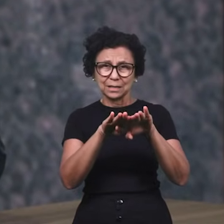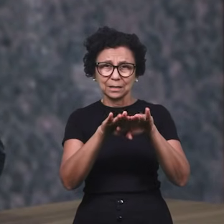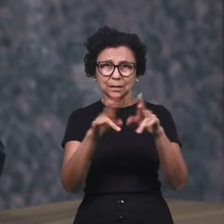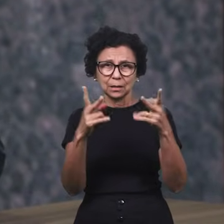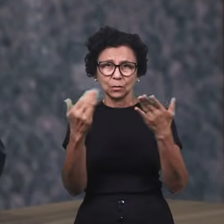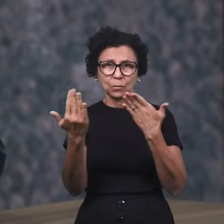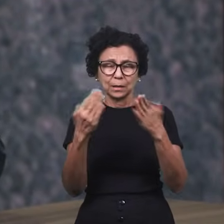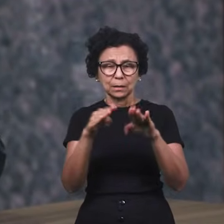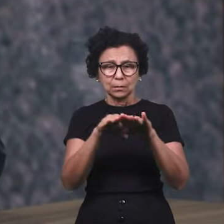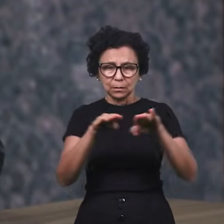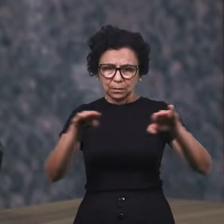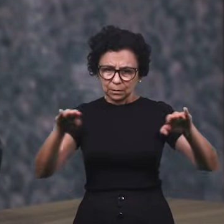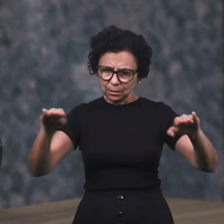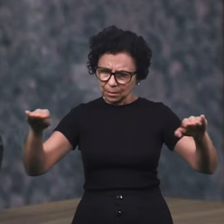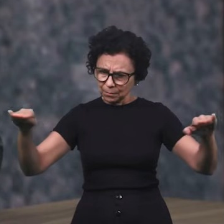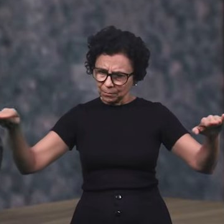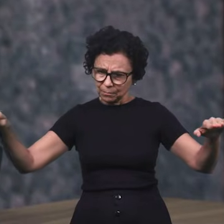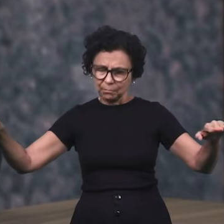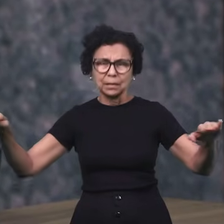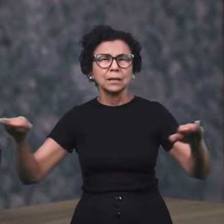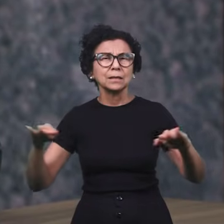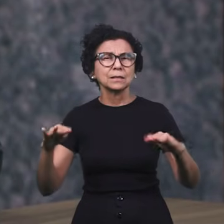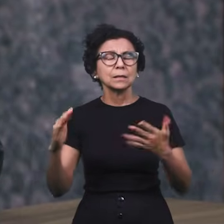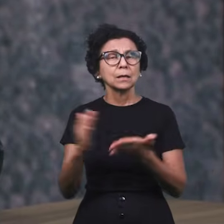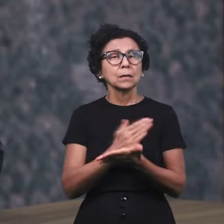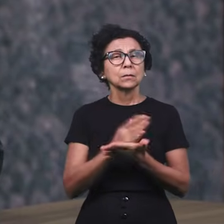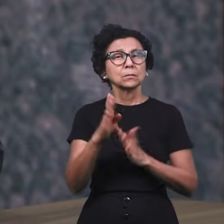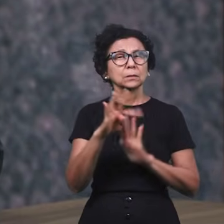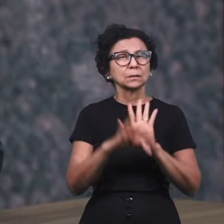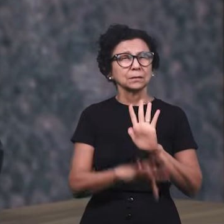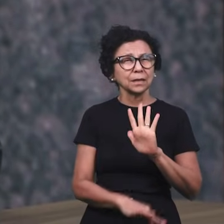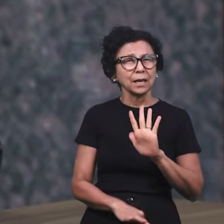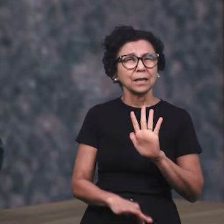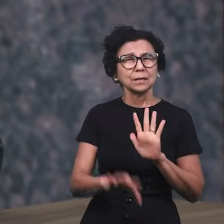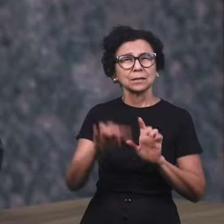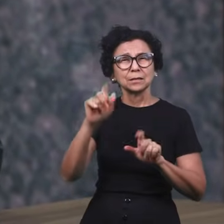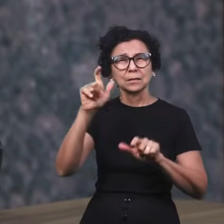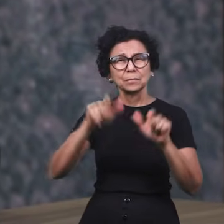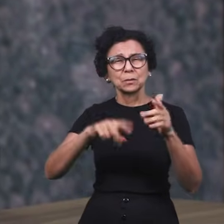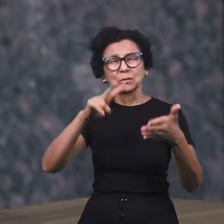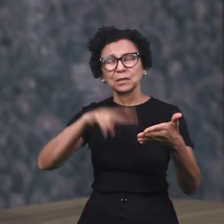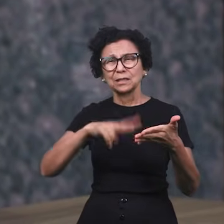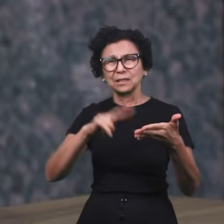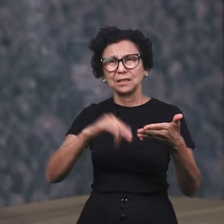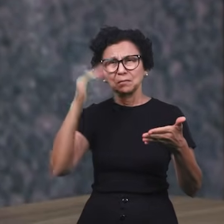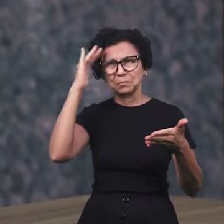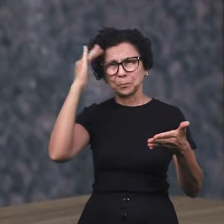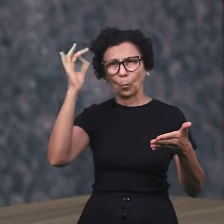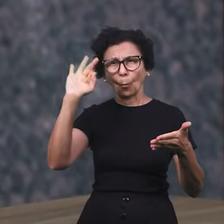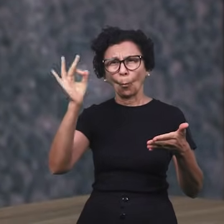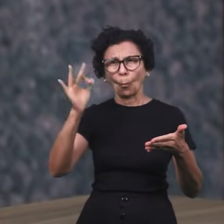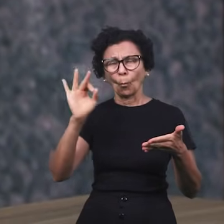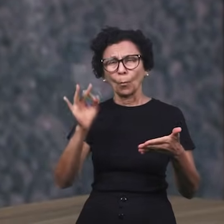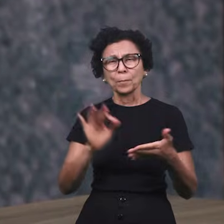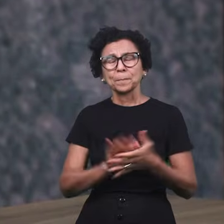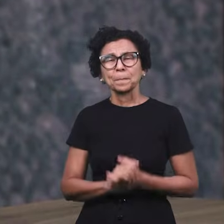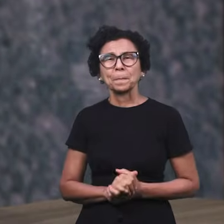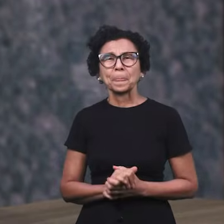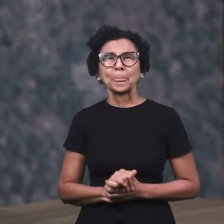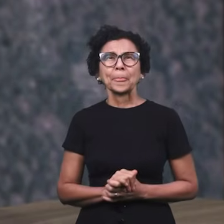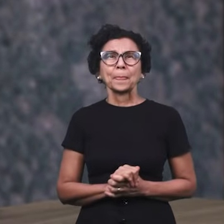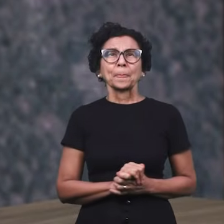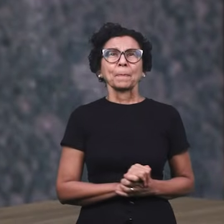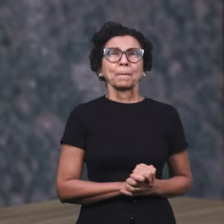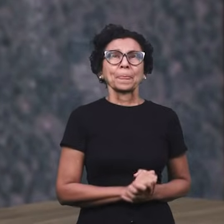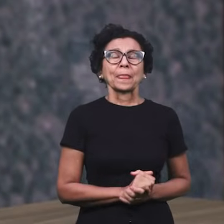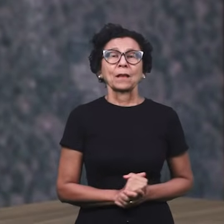uma mesa. E até havia uma utilização de alguns textos bíblicos mal interpretados, mal contextualizados para dizer isso, né? Quando